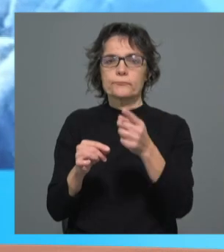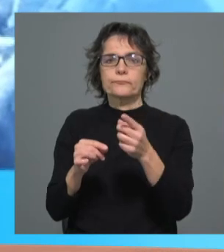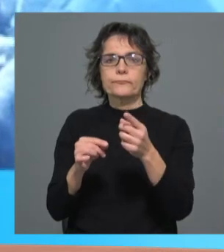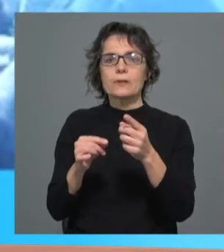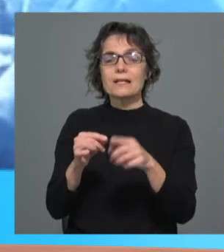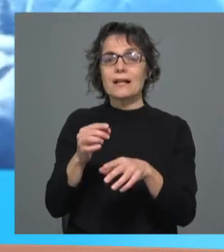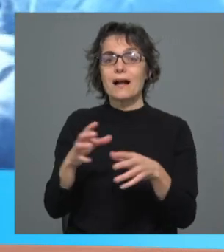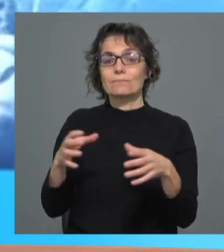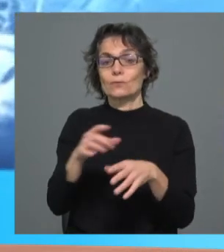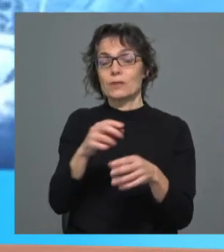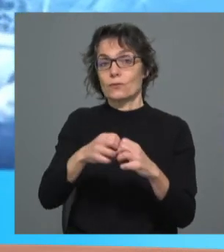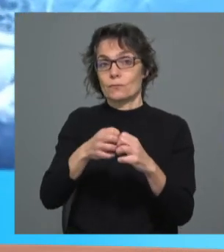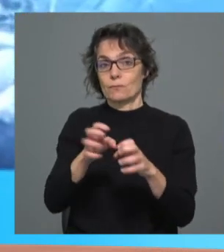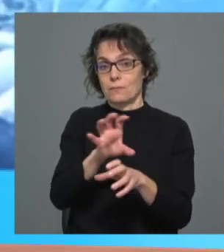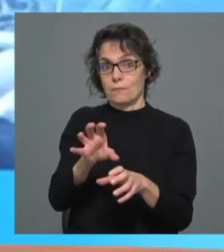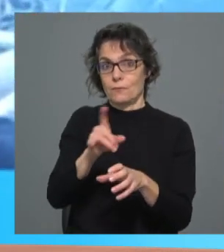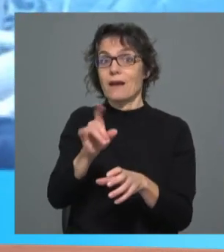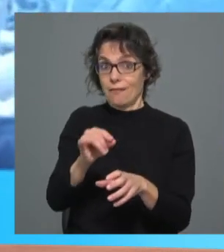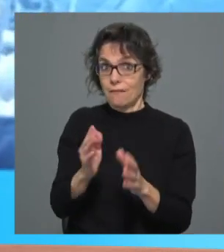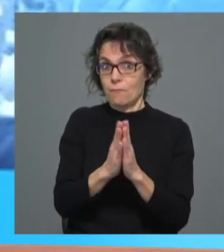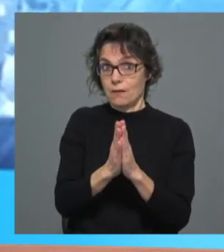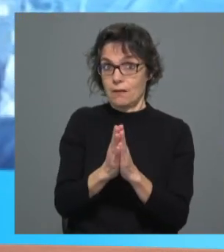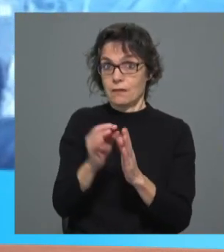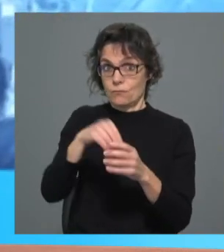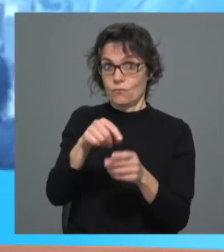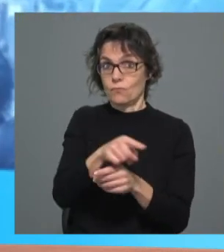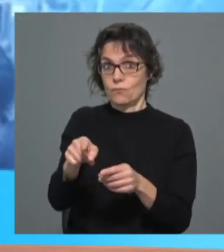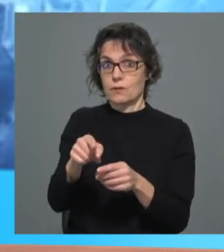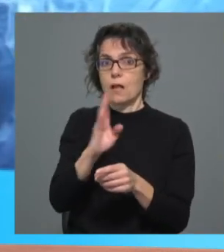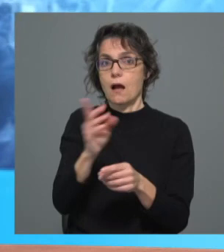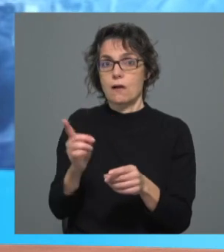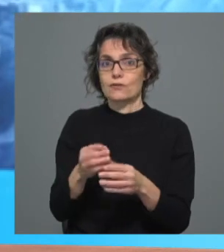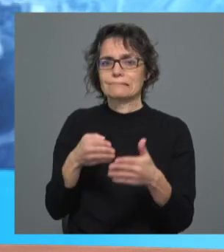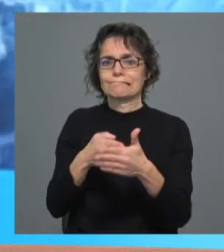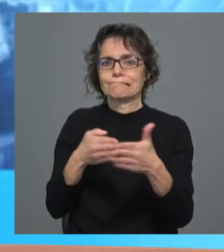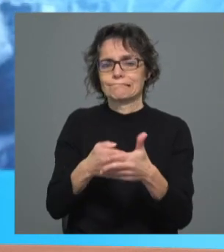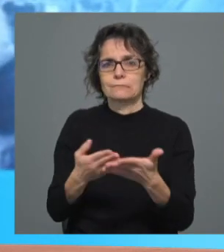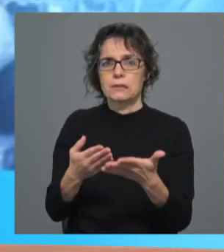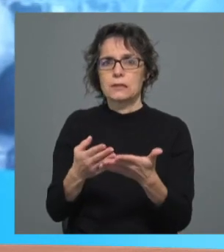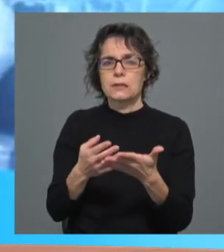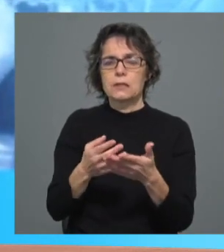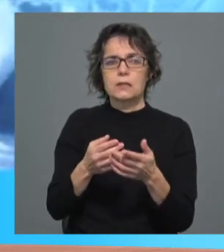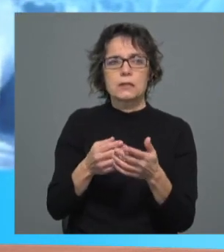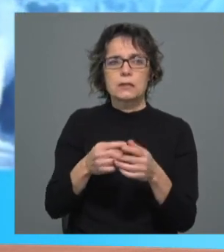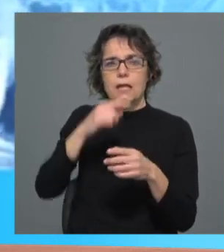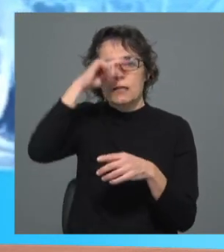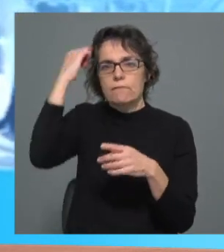do país, mesmo da Igreja, é esta dificuldade das várias etnias